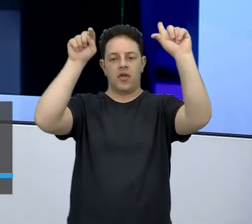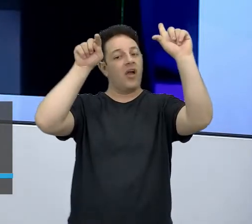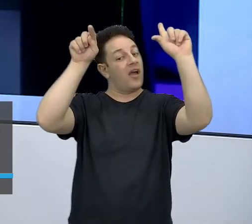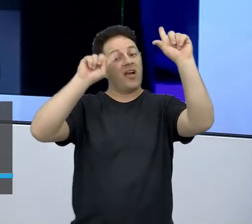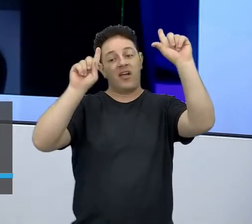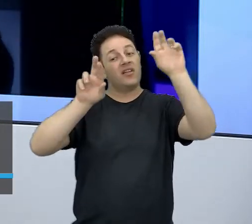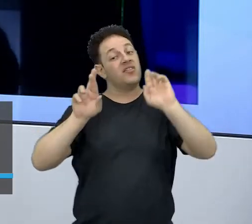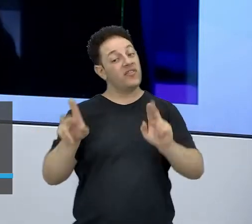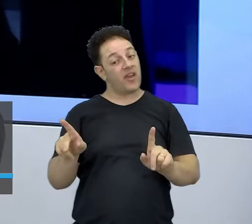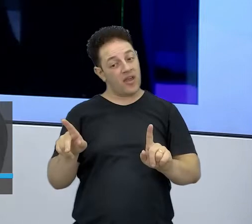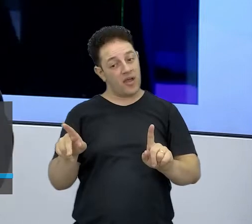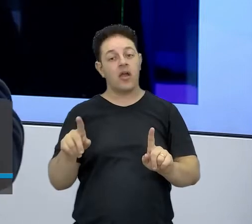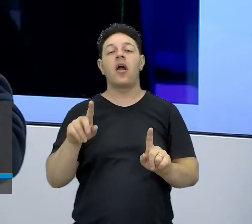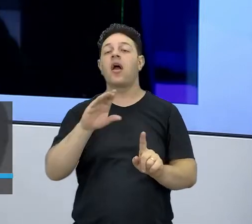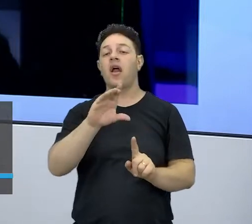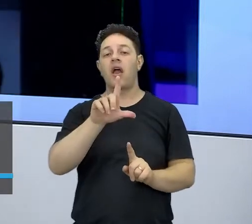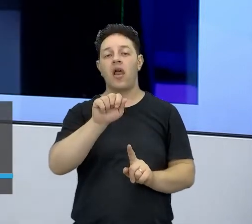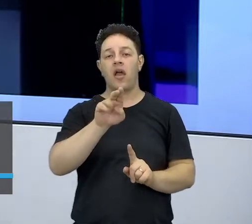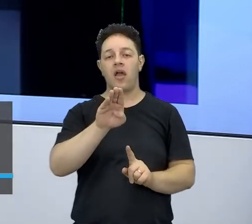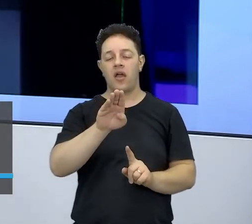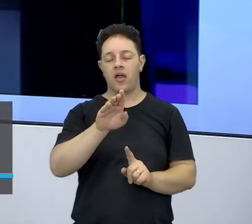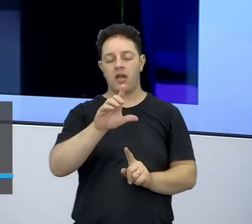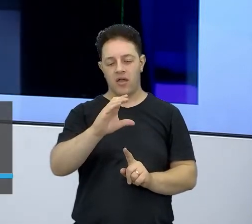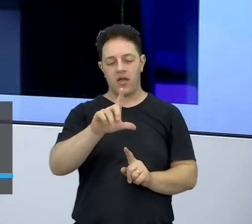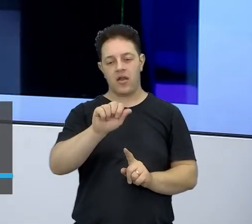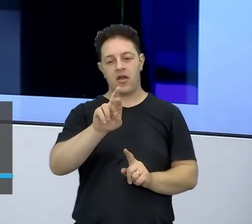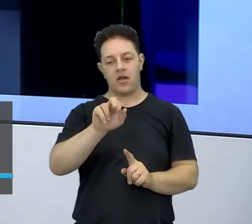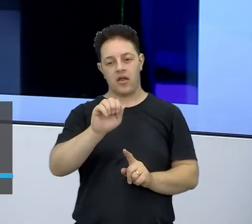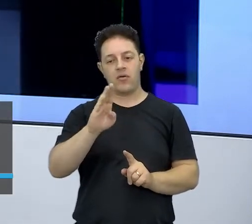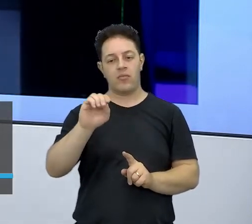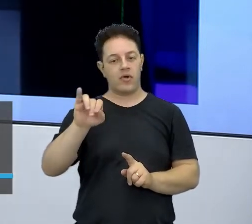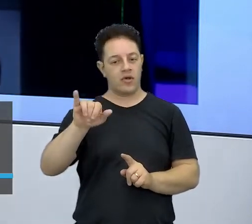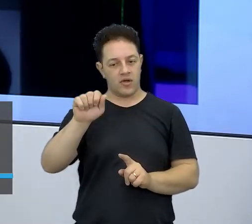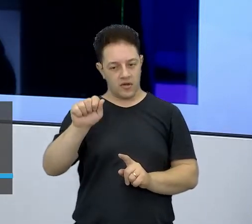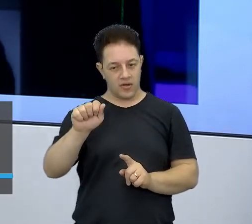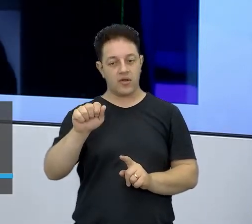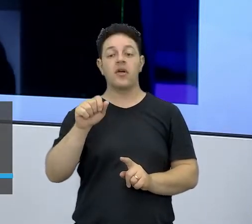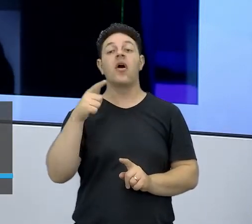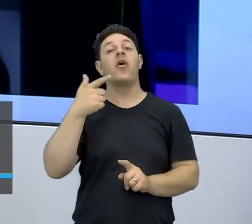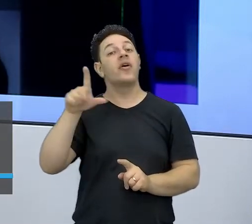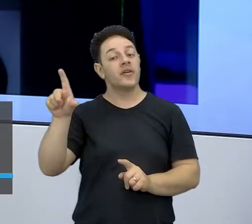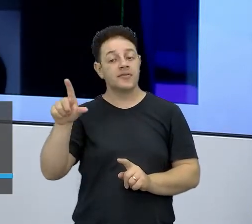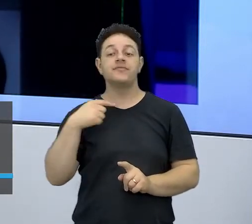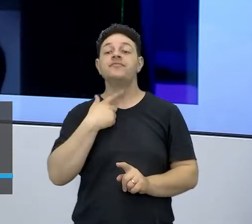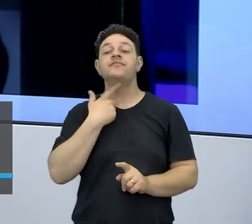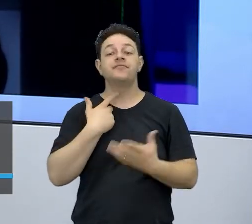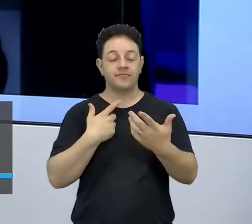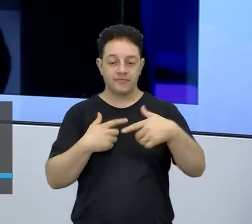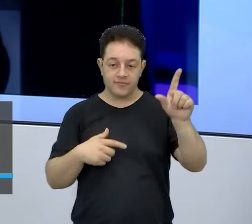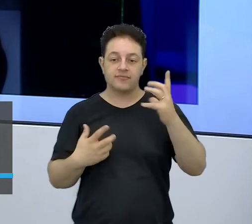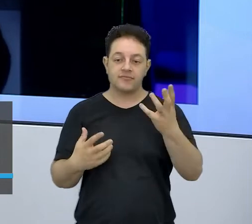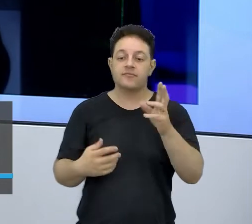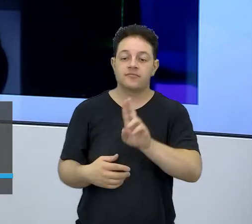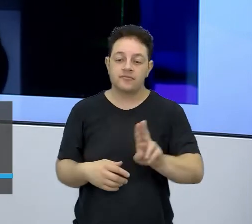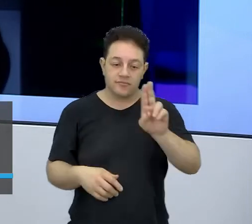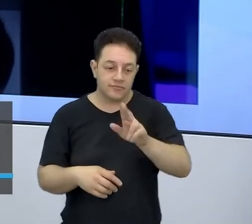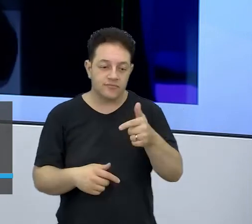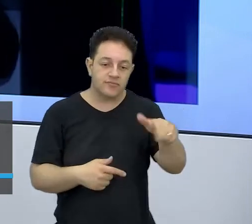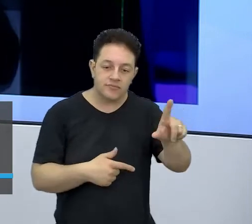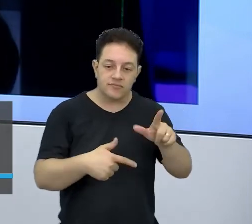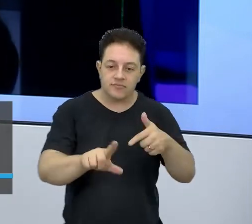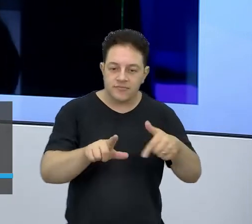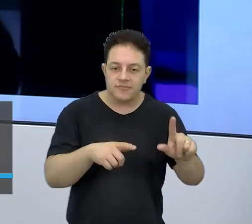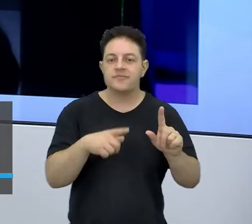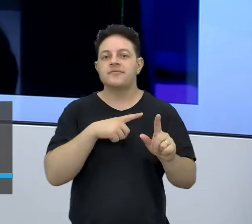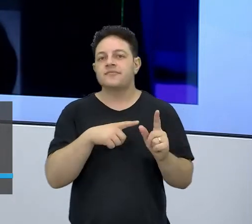nossa proposta. A nossa proposta é um pouco mais audaciosa, digamos assim. A gente quer usar os recursos que a gente conhece